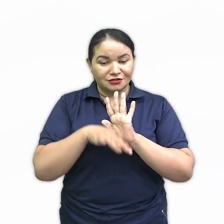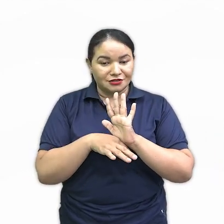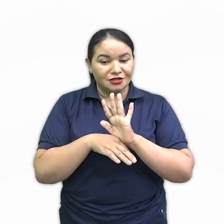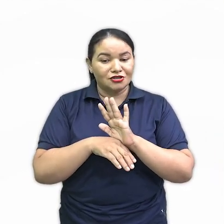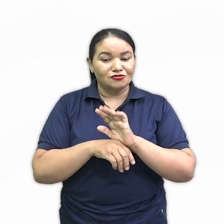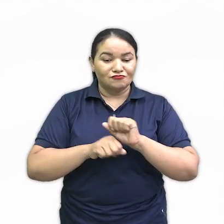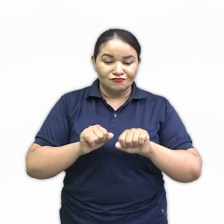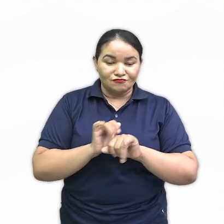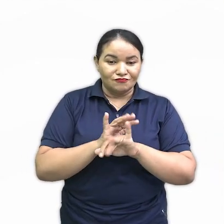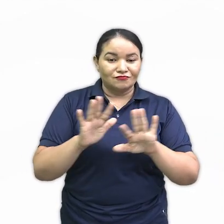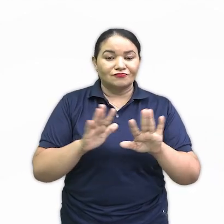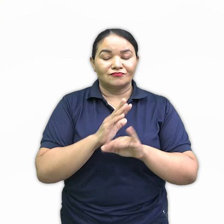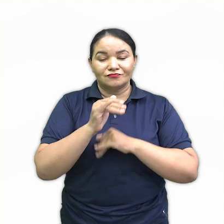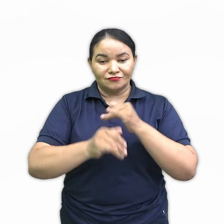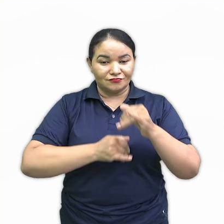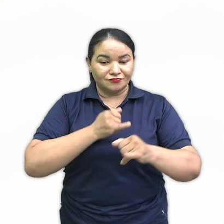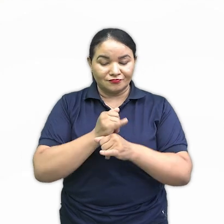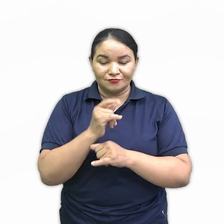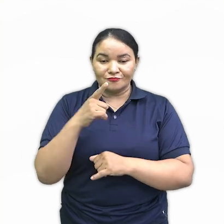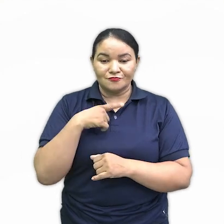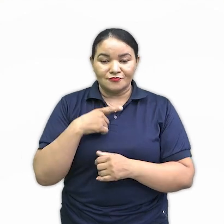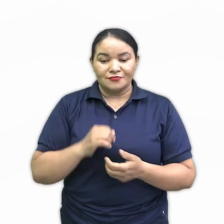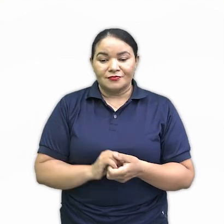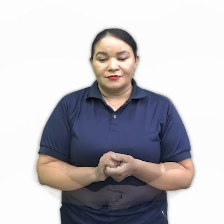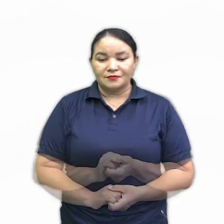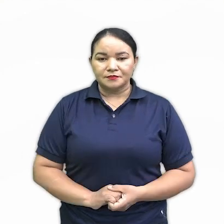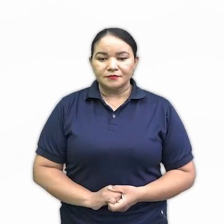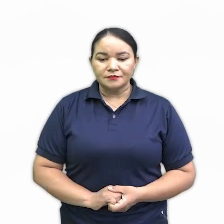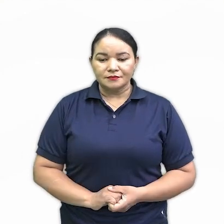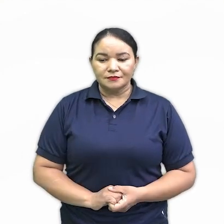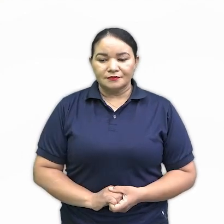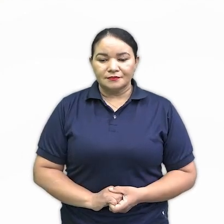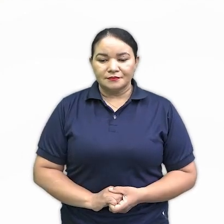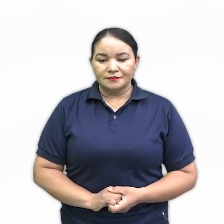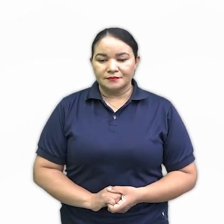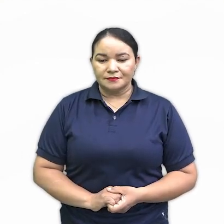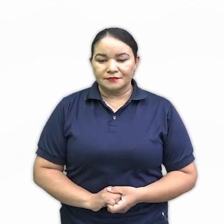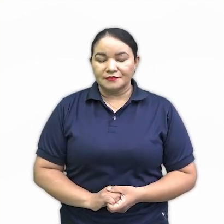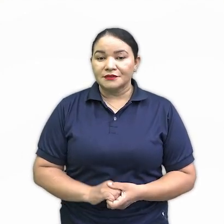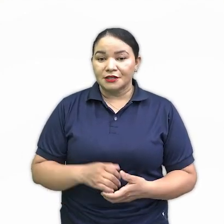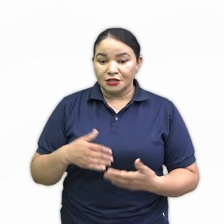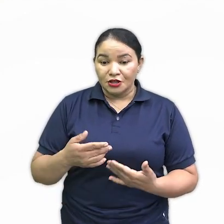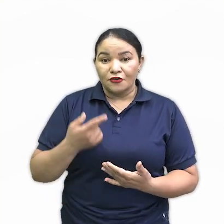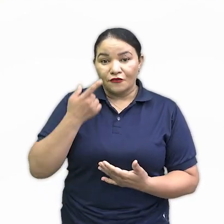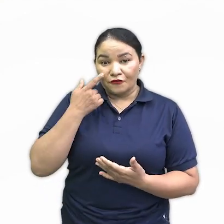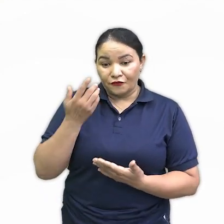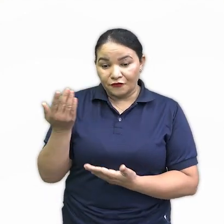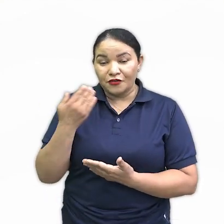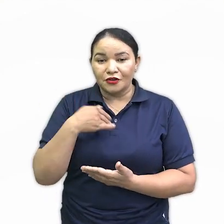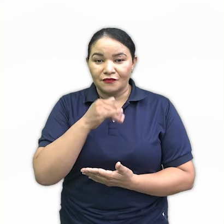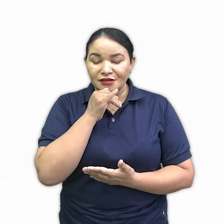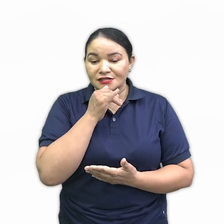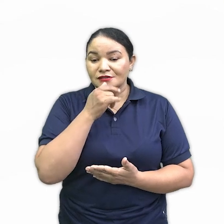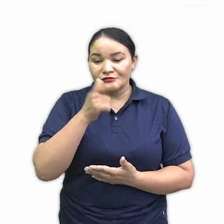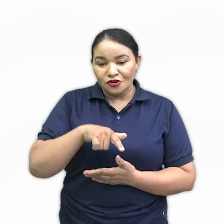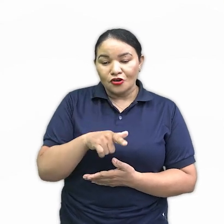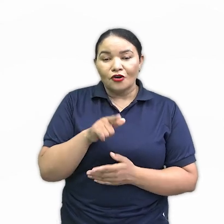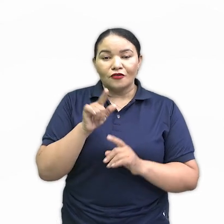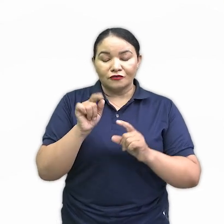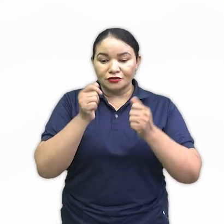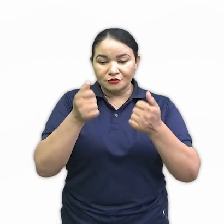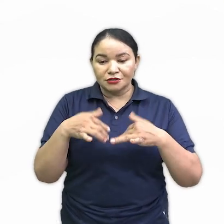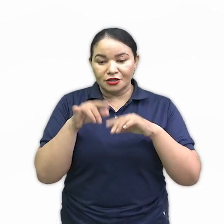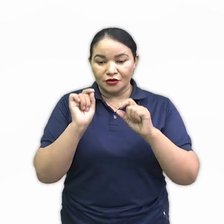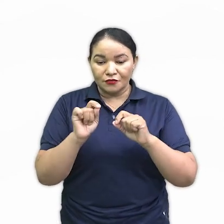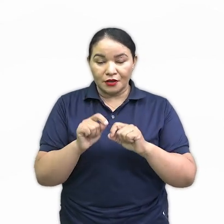né, disponíveis aí nas redes sociais, ok? Então, nós temos aqui um exemplo de mensagem numa